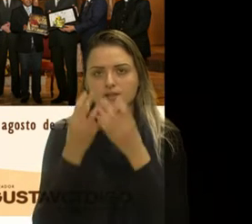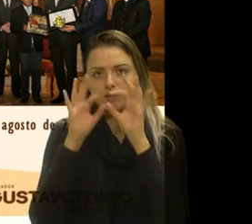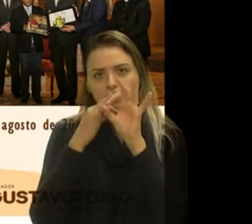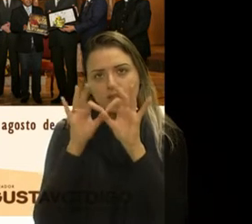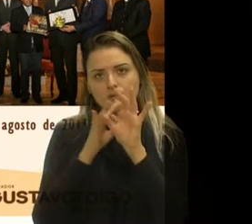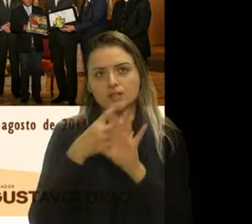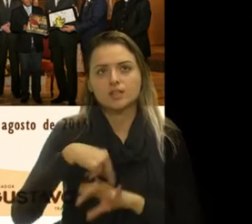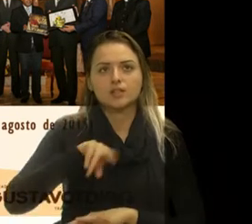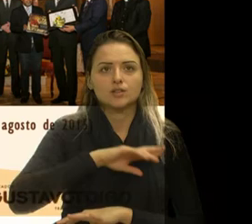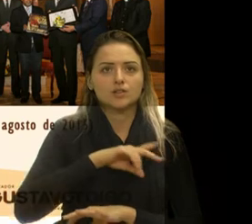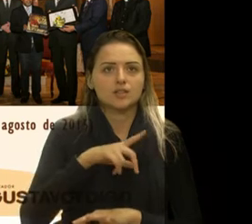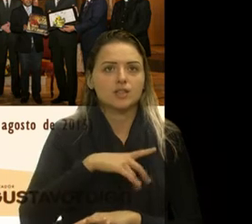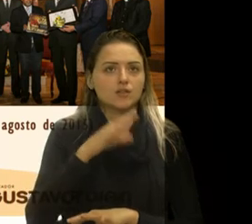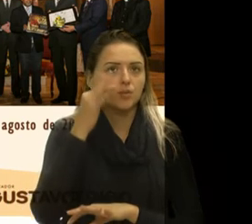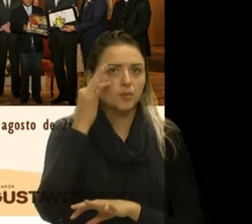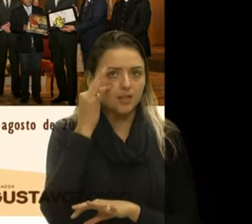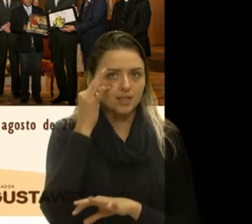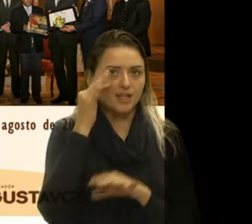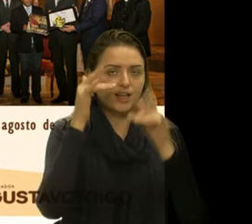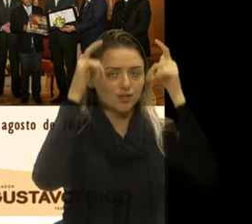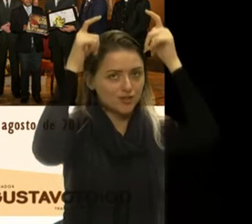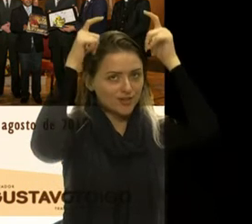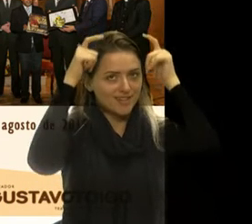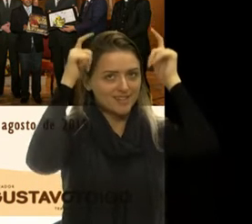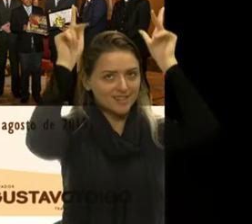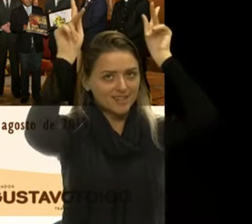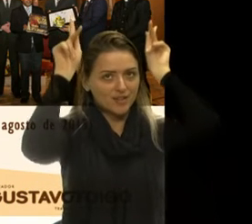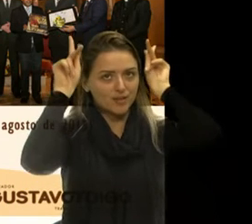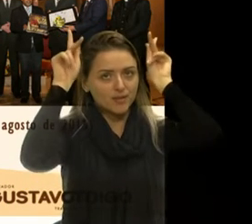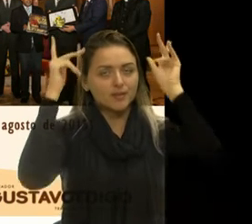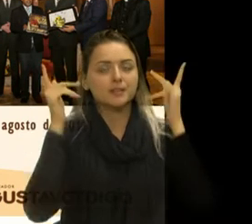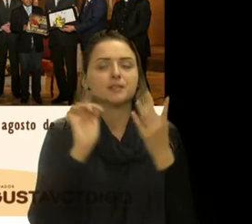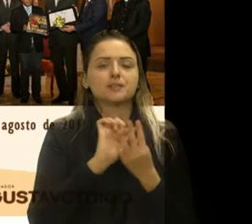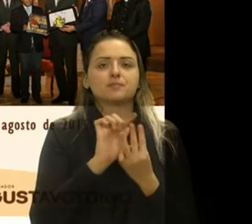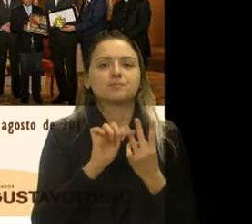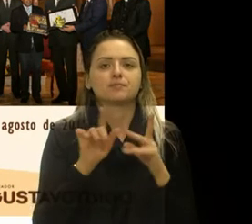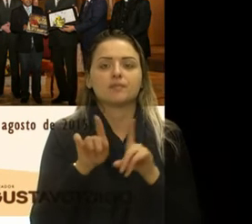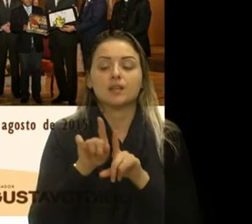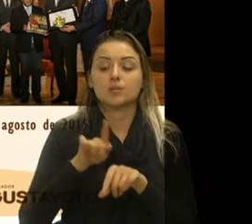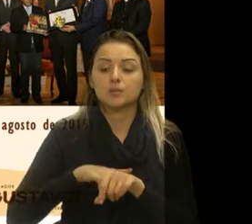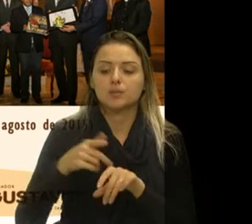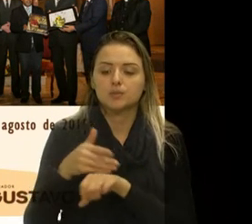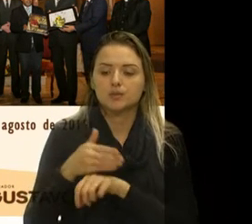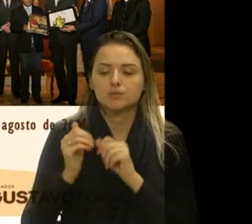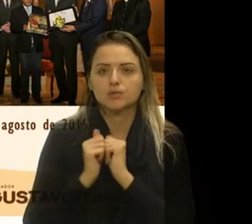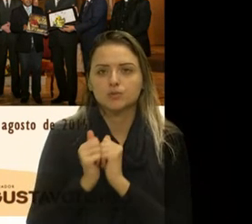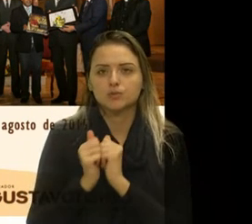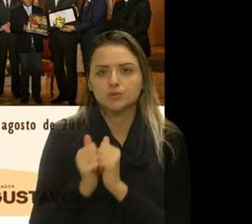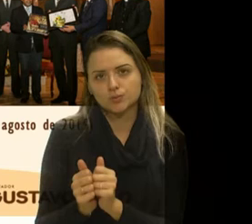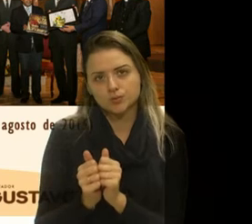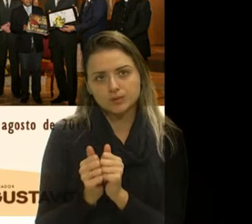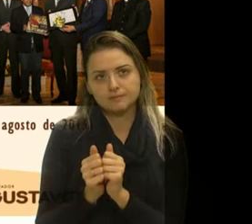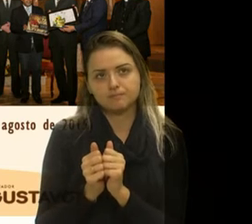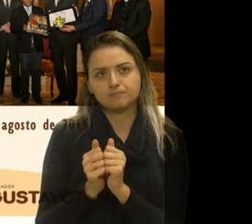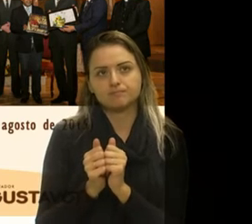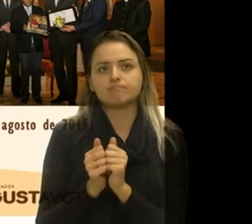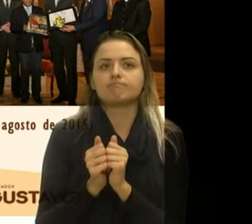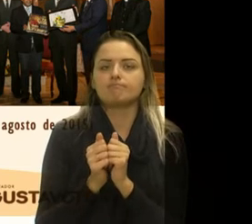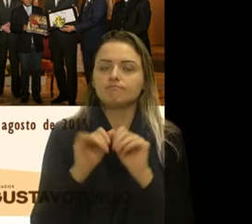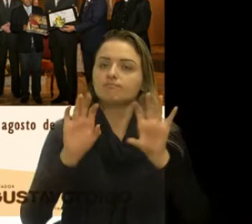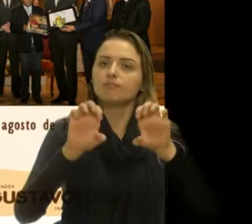tivemos a presença, vereador Edson, das embaixatrizes da festa, do trio de soberanas também naquele momento. Então foi uma sessão